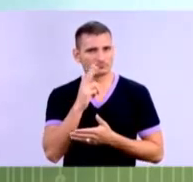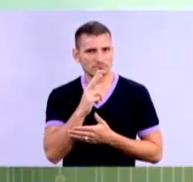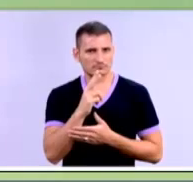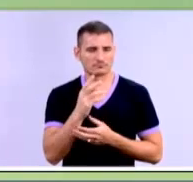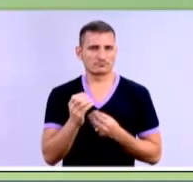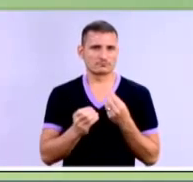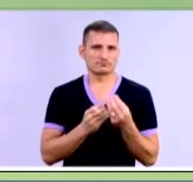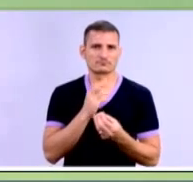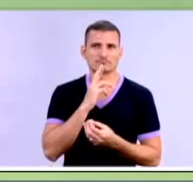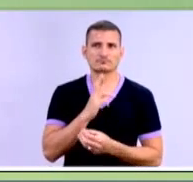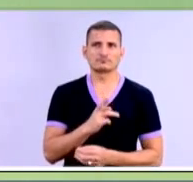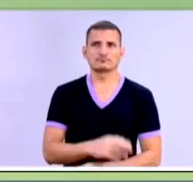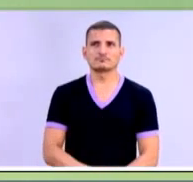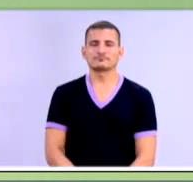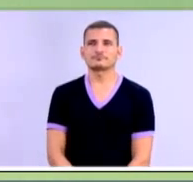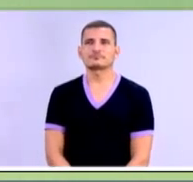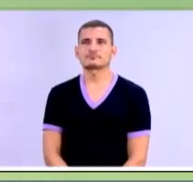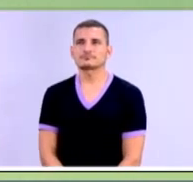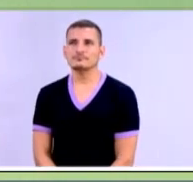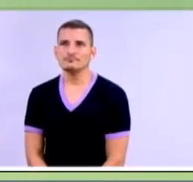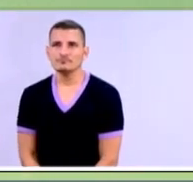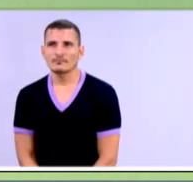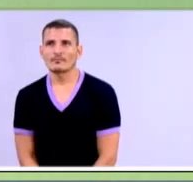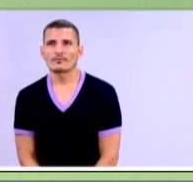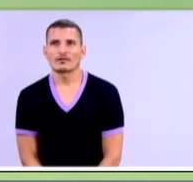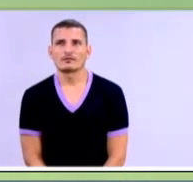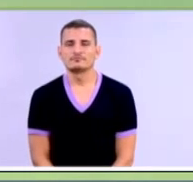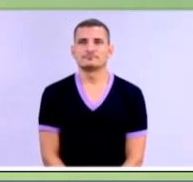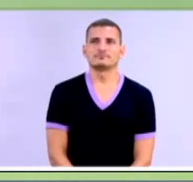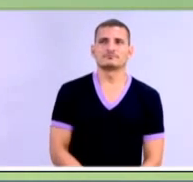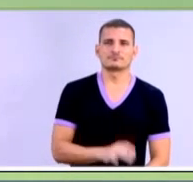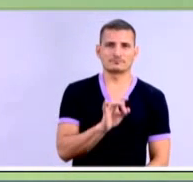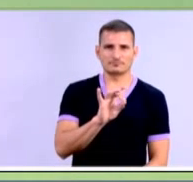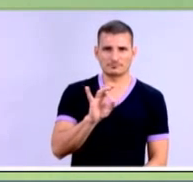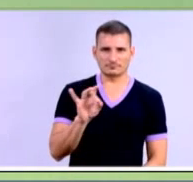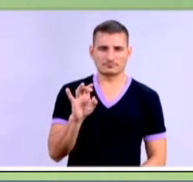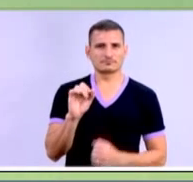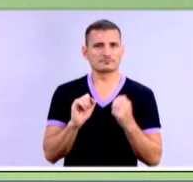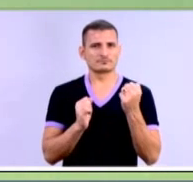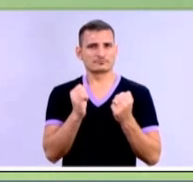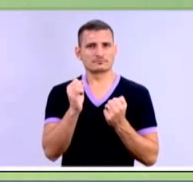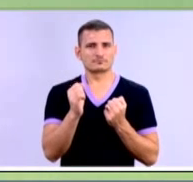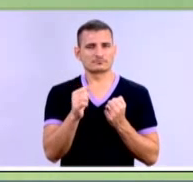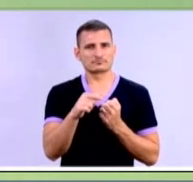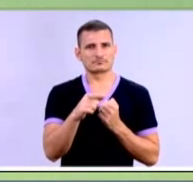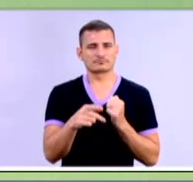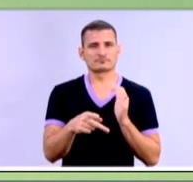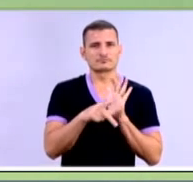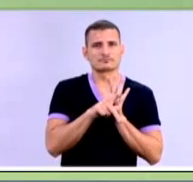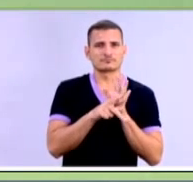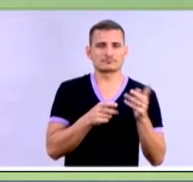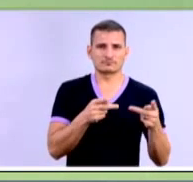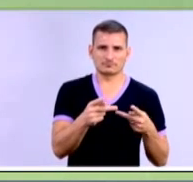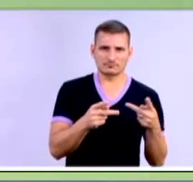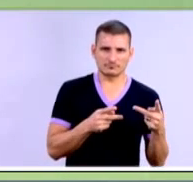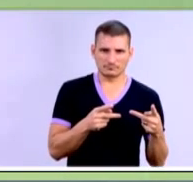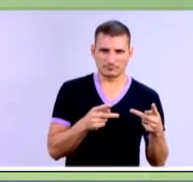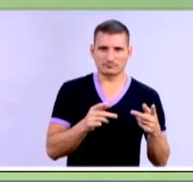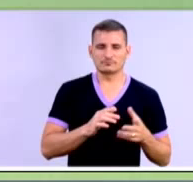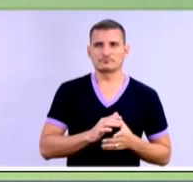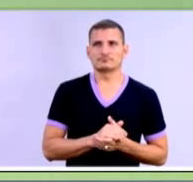chave de resposta. Primeiro, que já foi citado, né, que cada fabricante adotava um projeto proprietário de cabeamento.